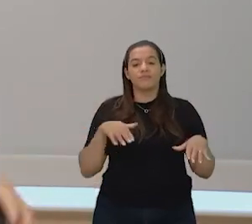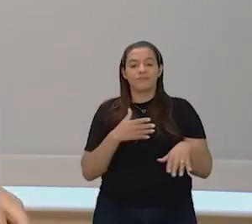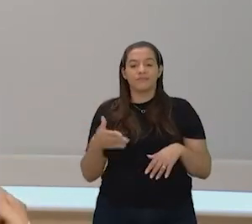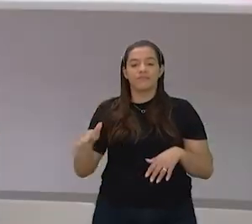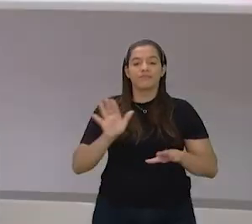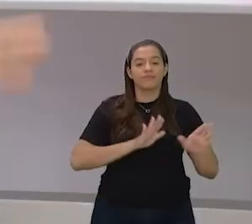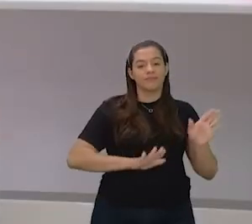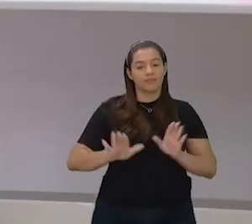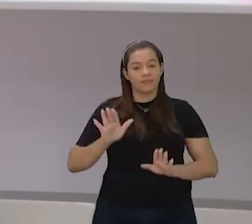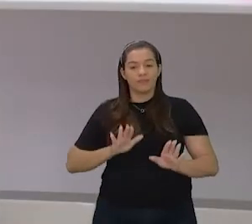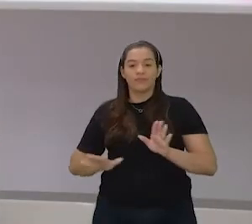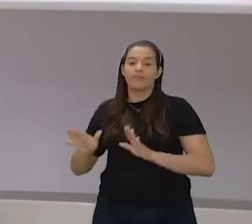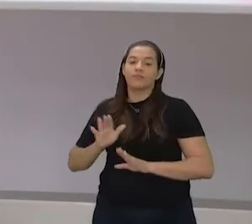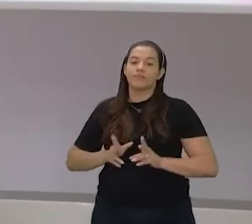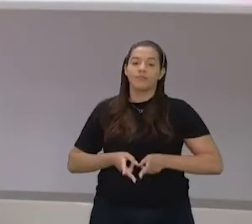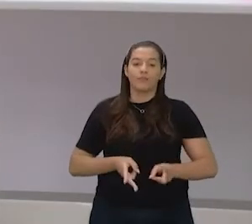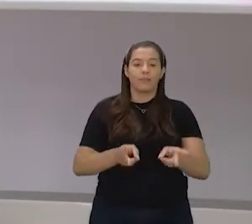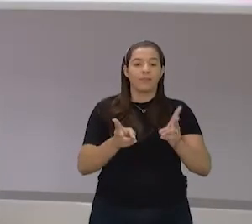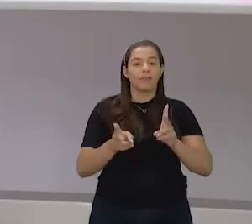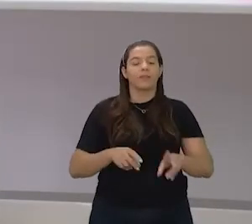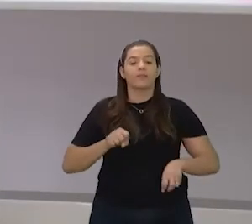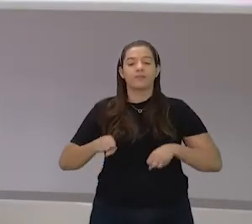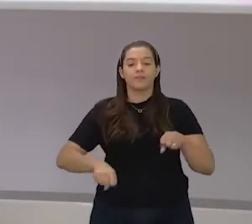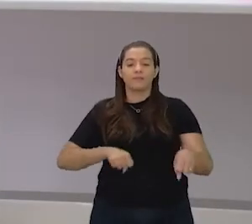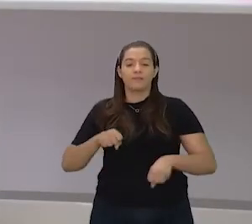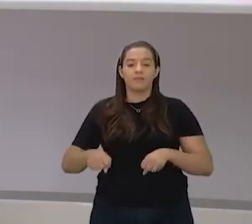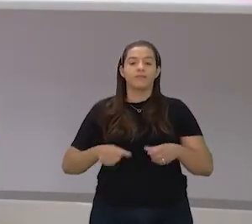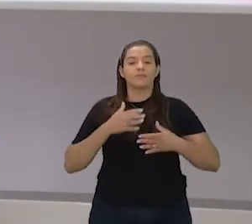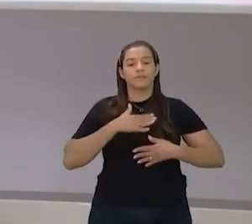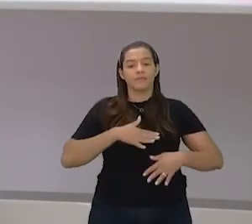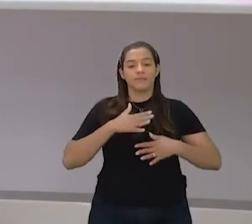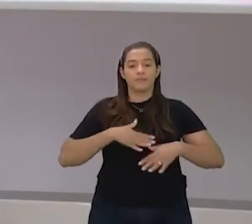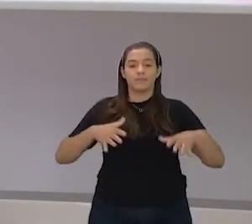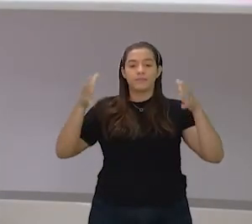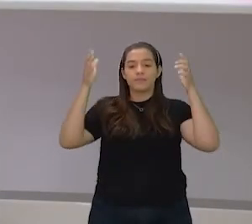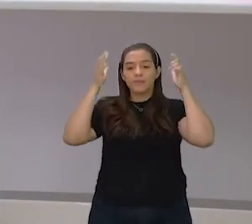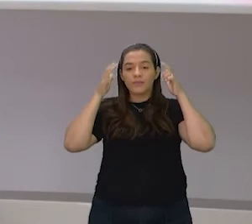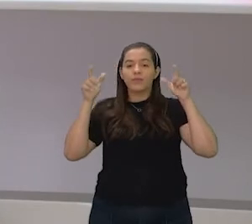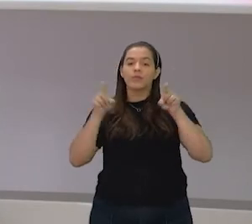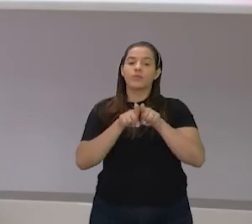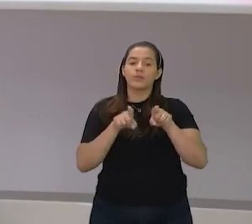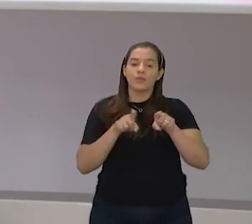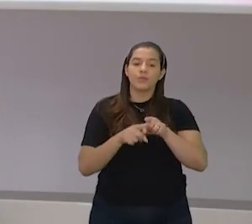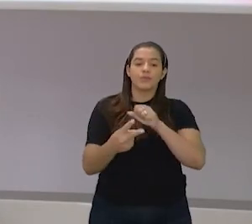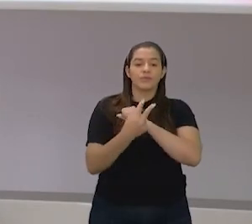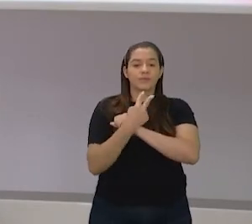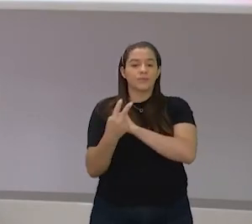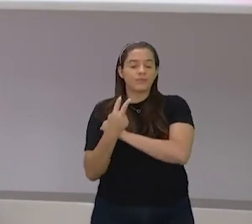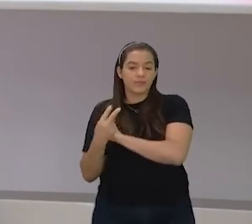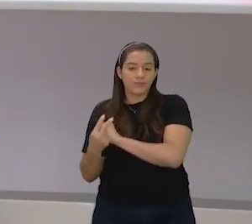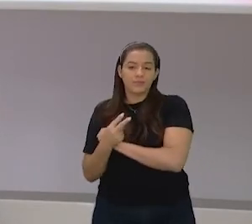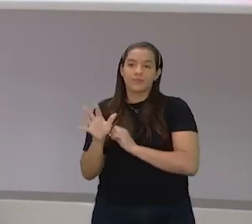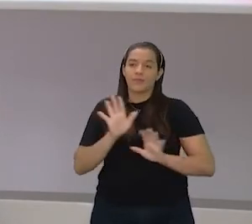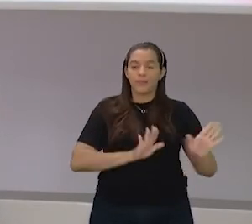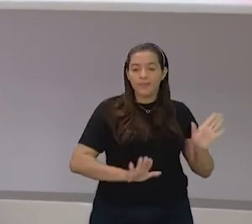cuidado, né, Viviane? Com cuidado. A sempre na Viviane ciclovia tá sempre de capacete, sempre vem também tomando todas as